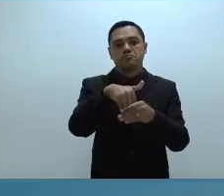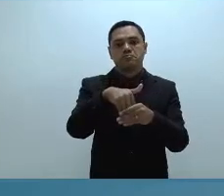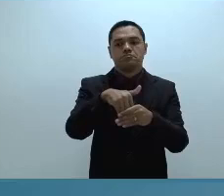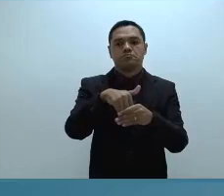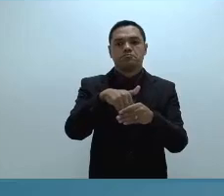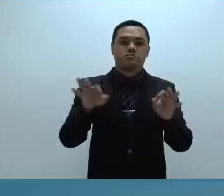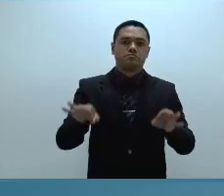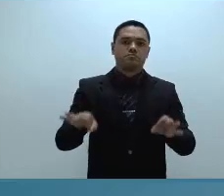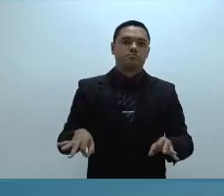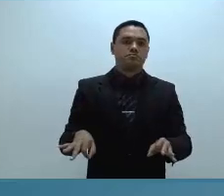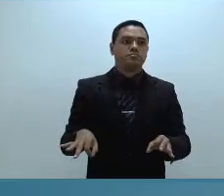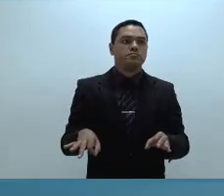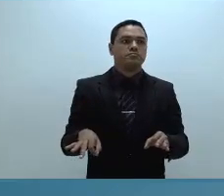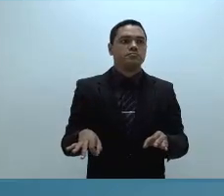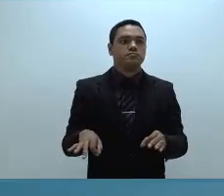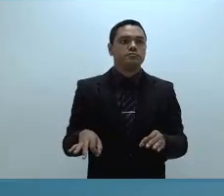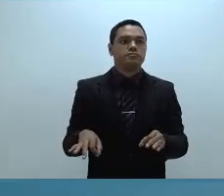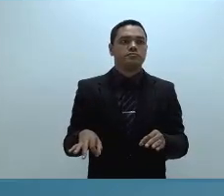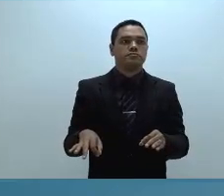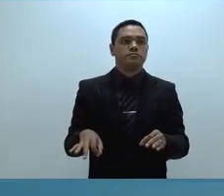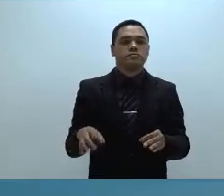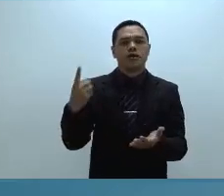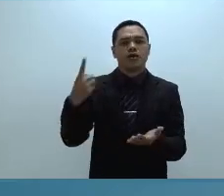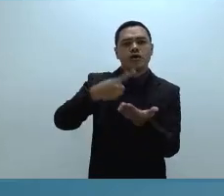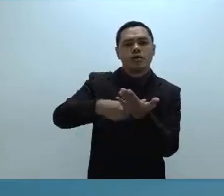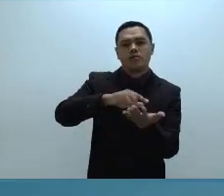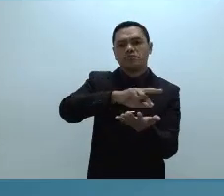desnecessariamente. Deixa aqui seguir, são muitos acordos.